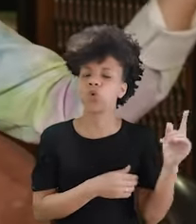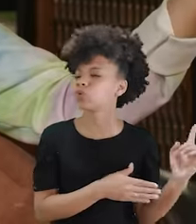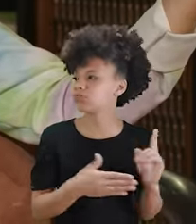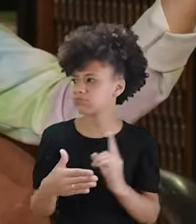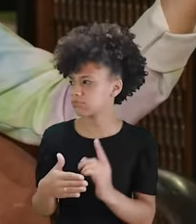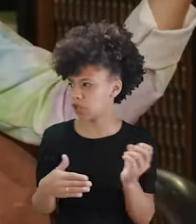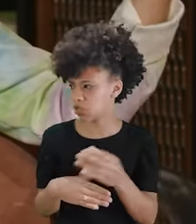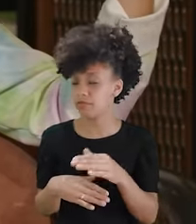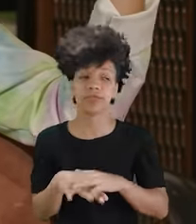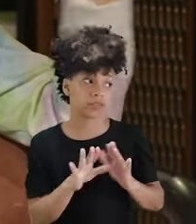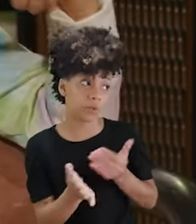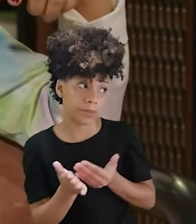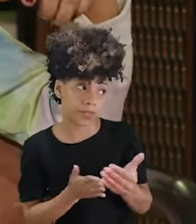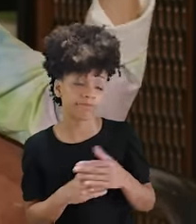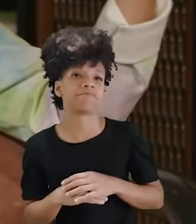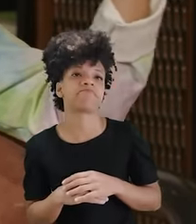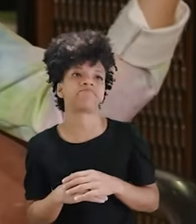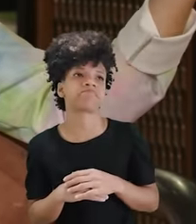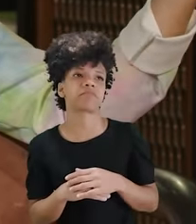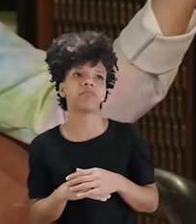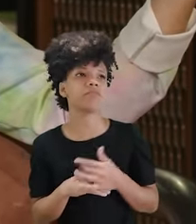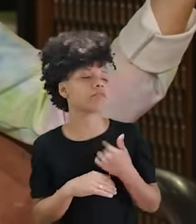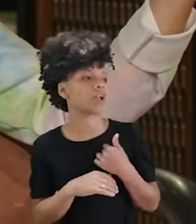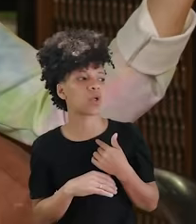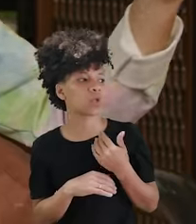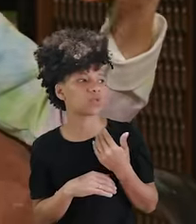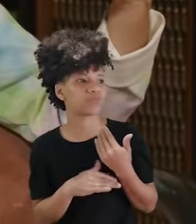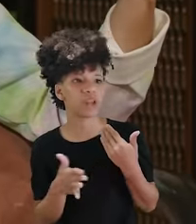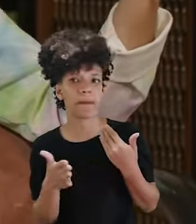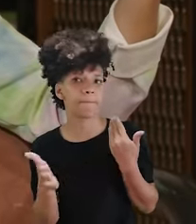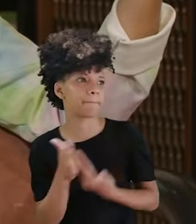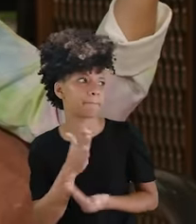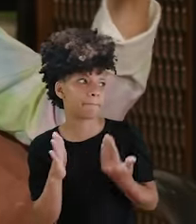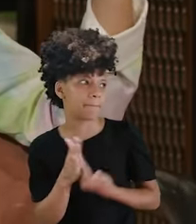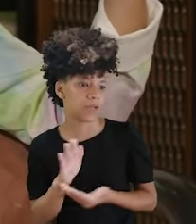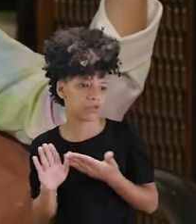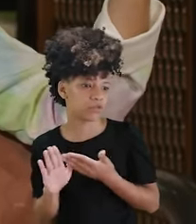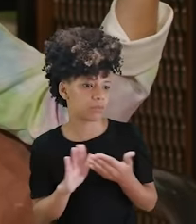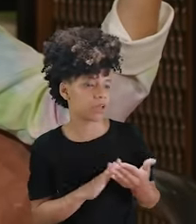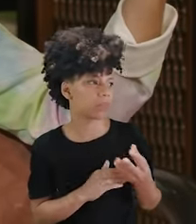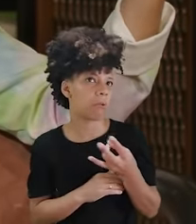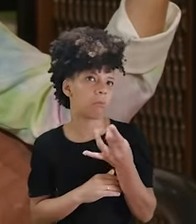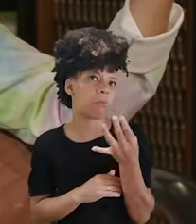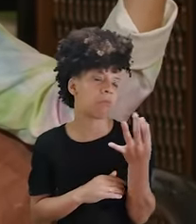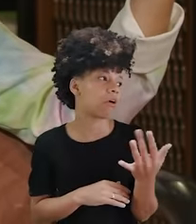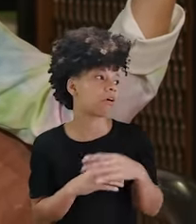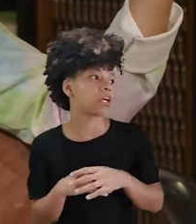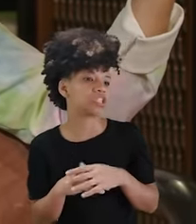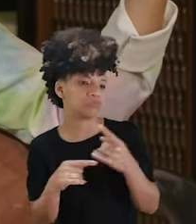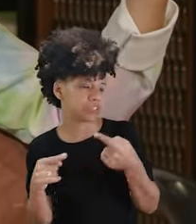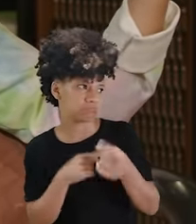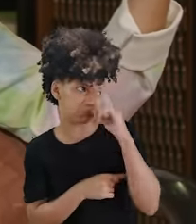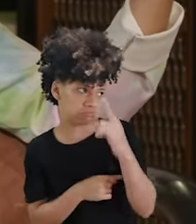o noção do tempo em relação a dias da semana a gente já acaba no contando amanhã é segunda Amanhã é